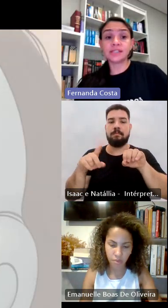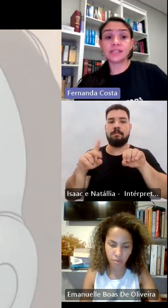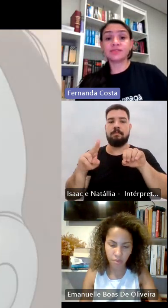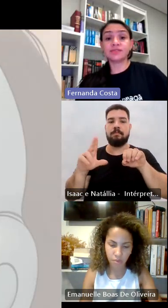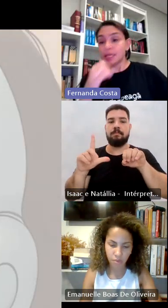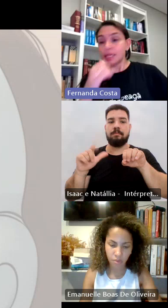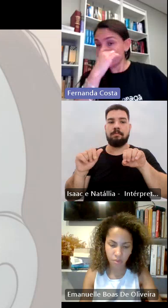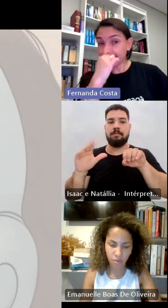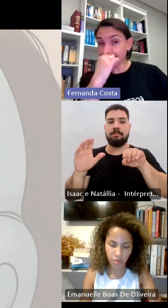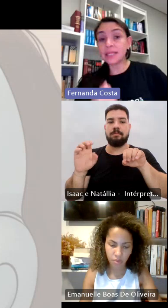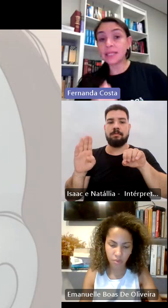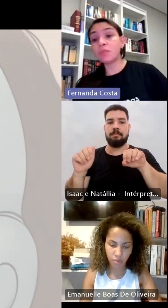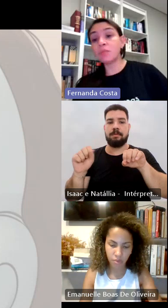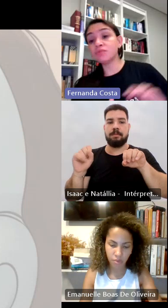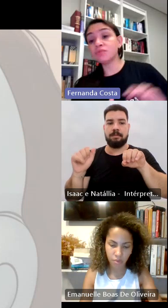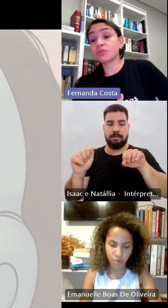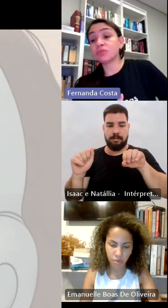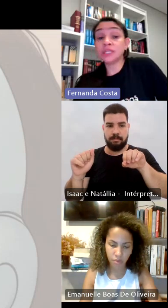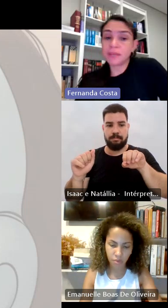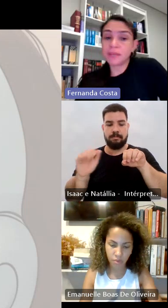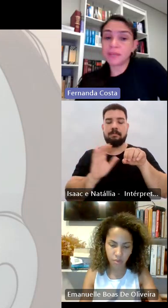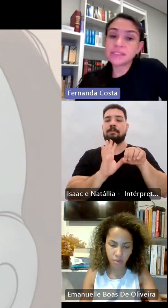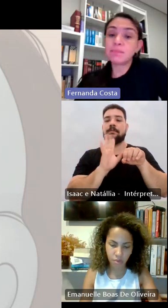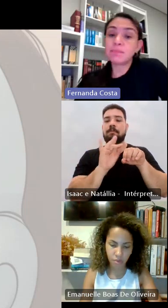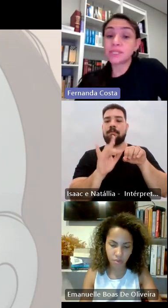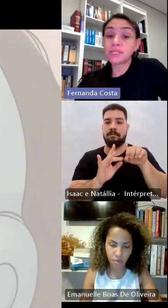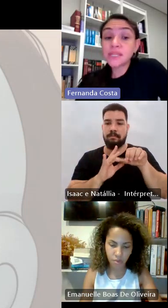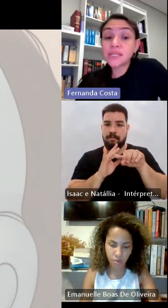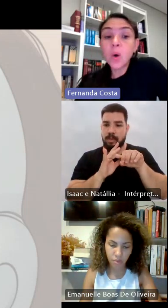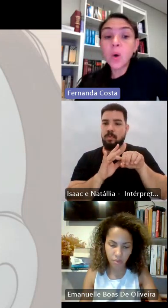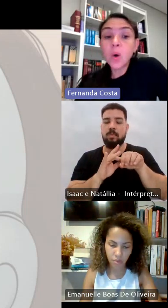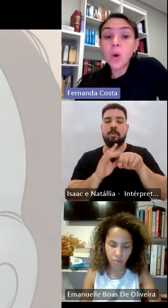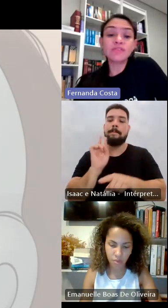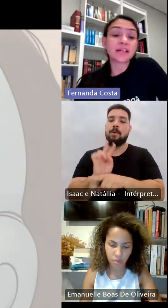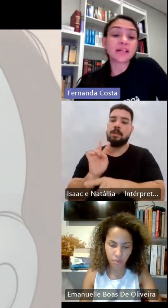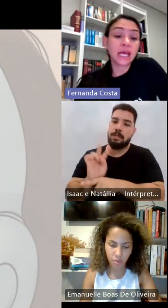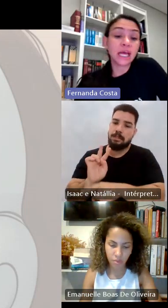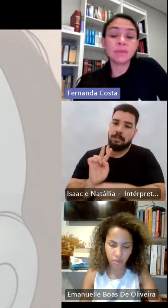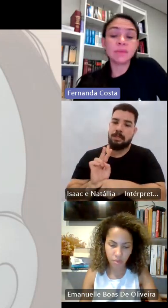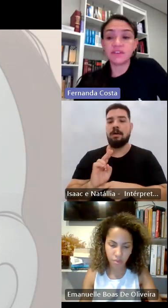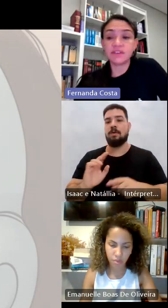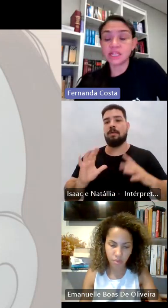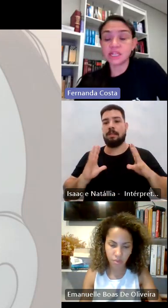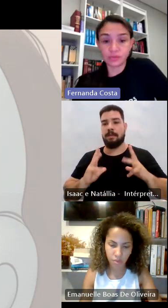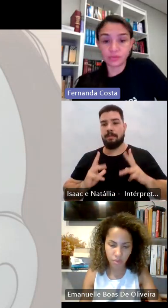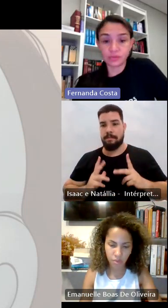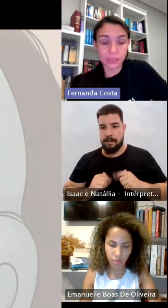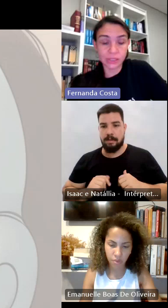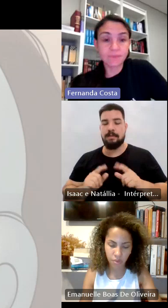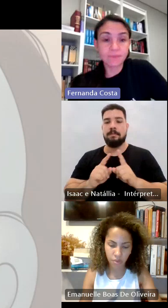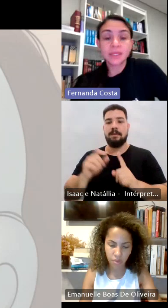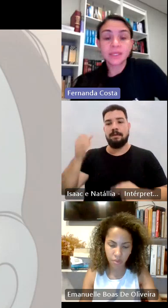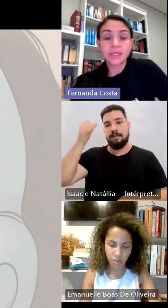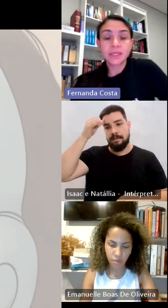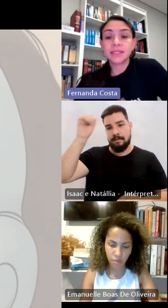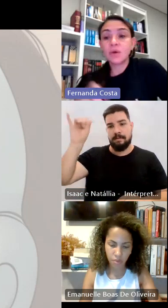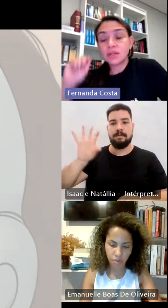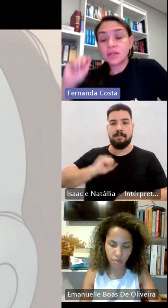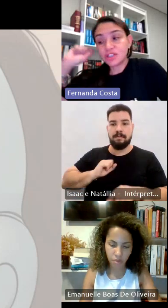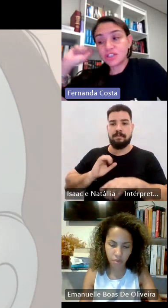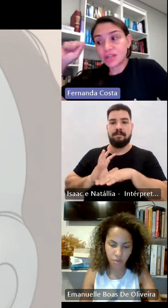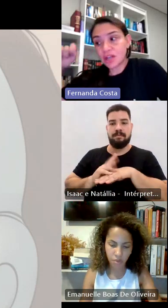fala nessa cera, ela tem uma função de limpeza, proteção, lubrificação e prevenção de infecções.